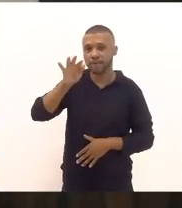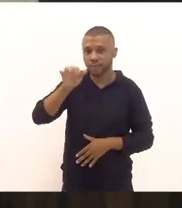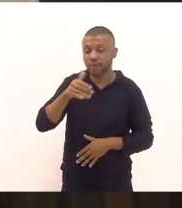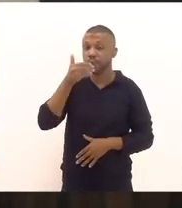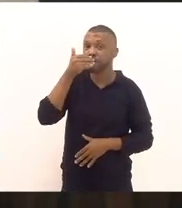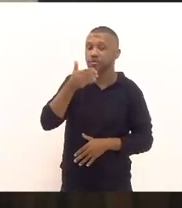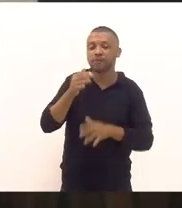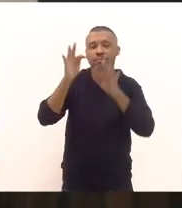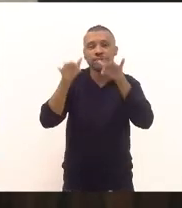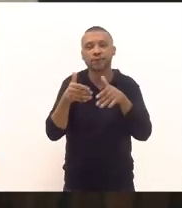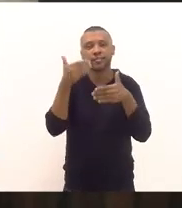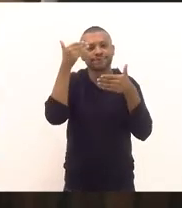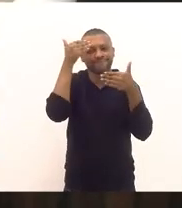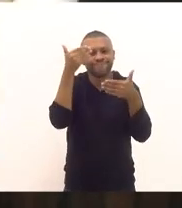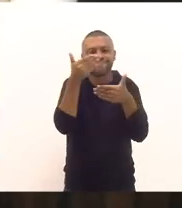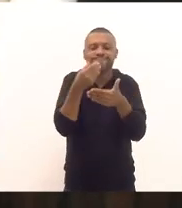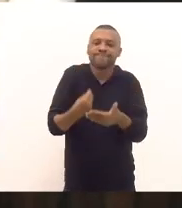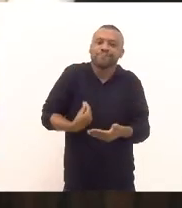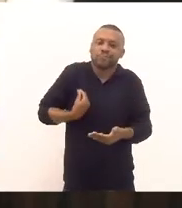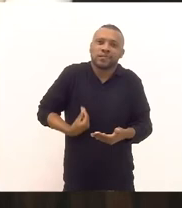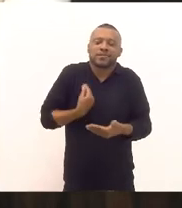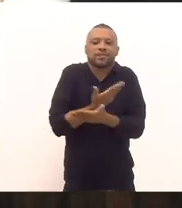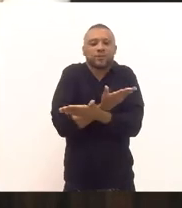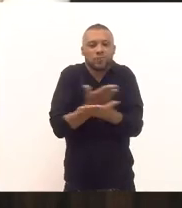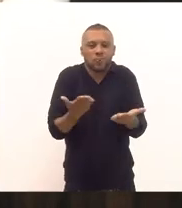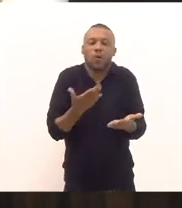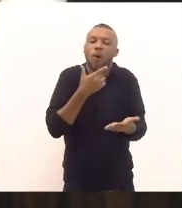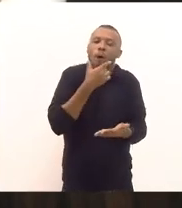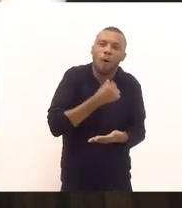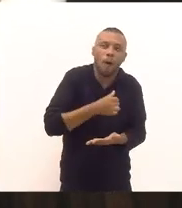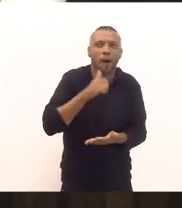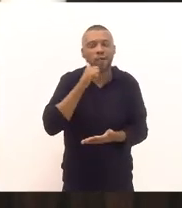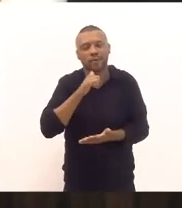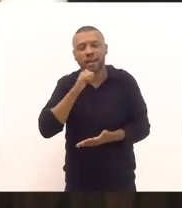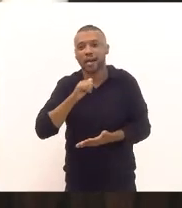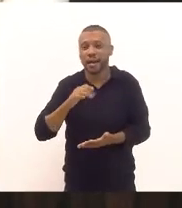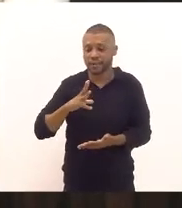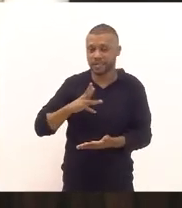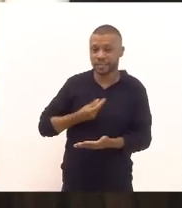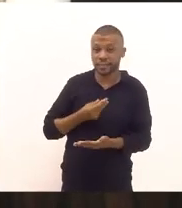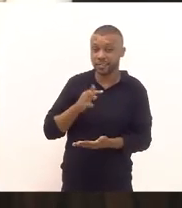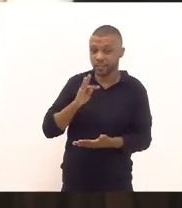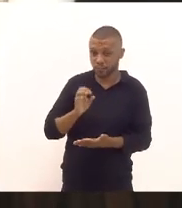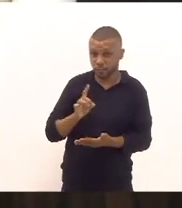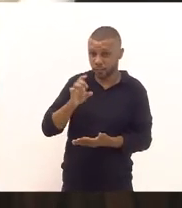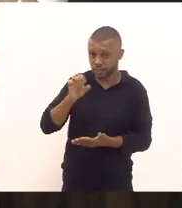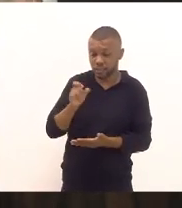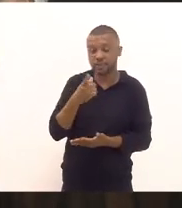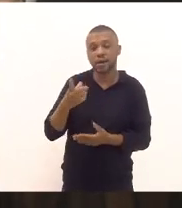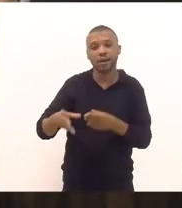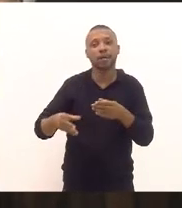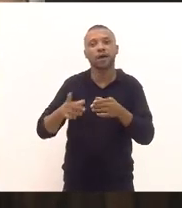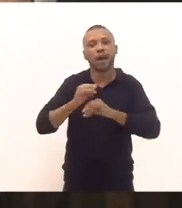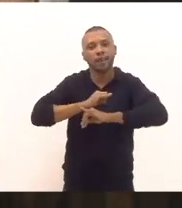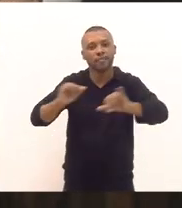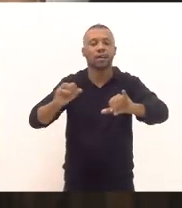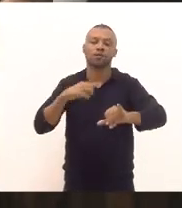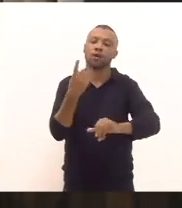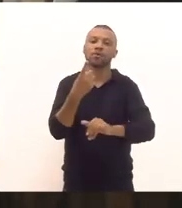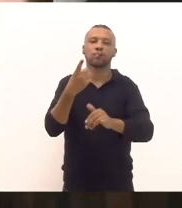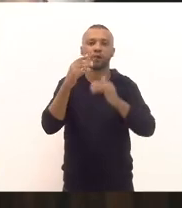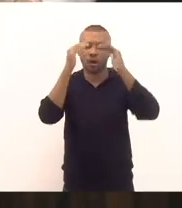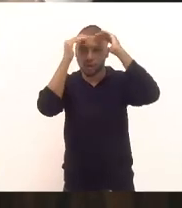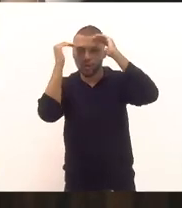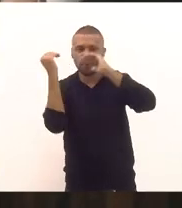gostaria de agradecer a presença de todos todas e todos e reiterar o nosso respeito e admiração